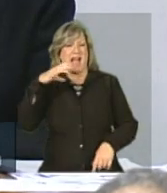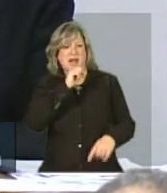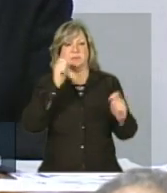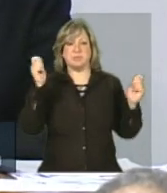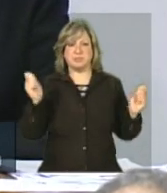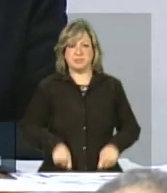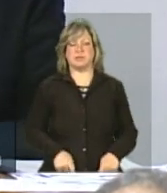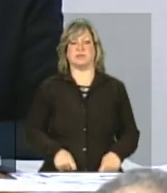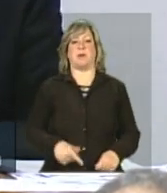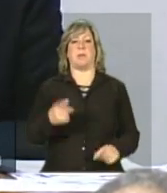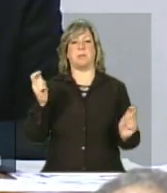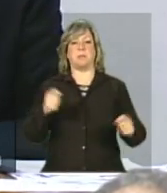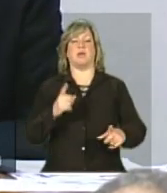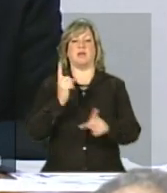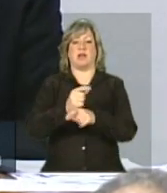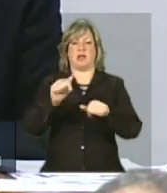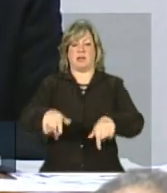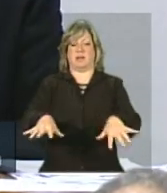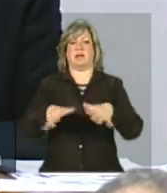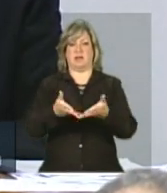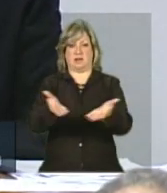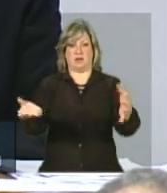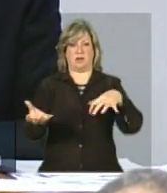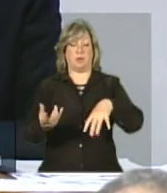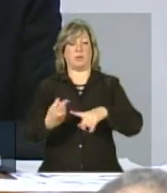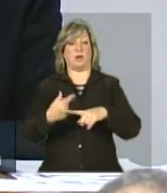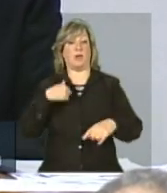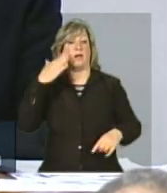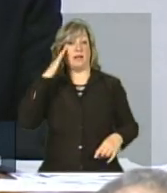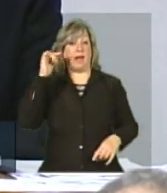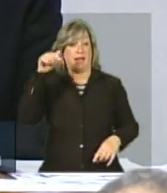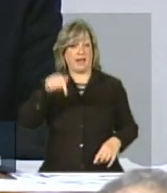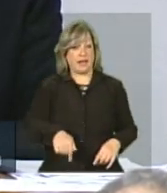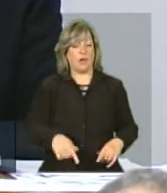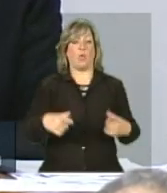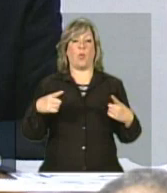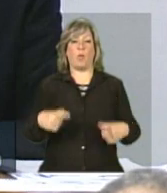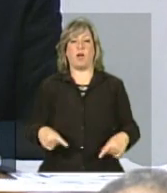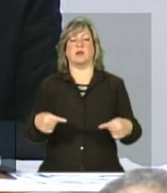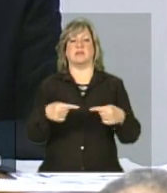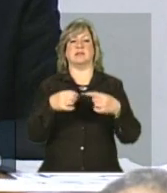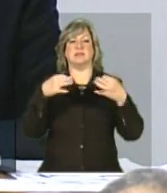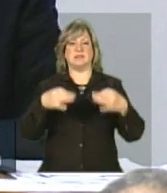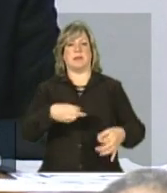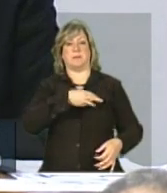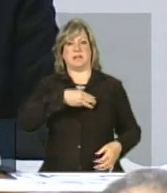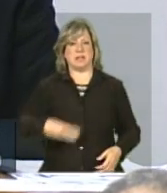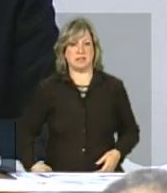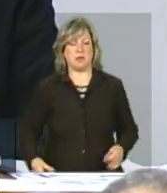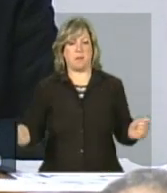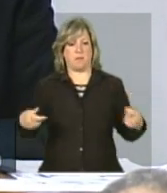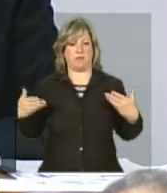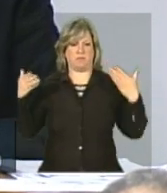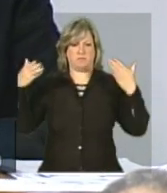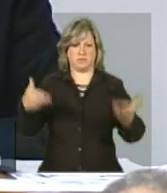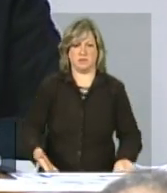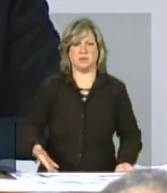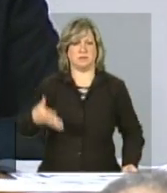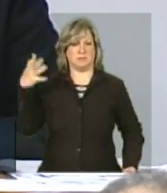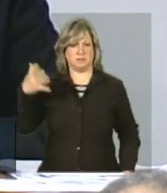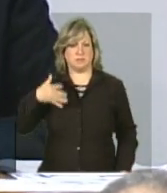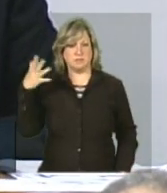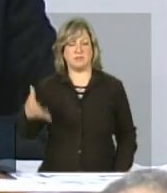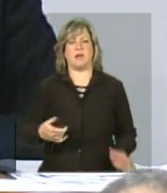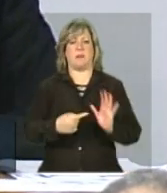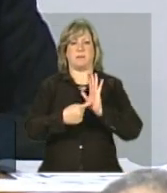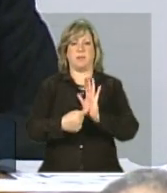ter um encontro com o Congresso Nacional, porque entendo que aqui é o lugar adequado para que ministros de Estado possam se manifestar,